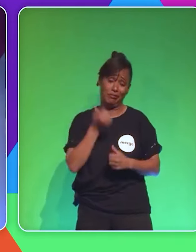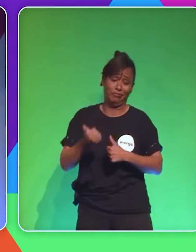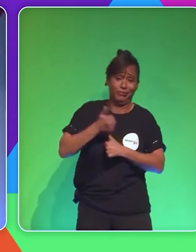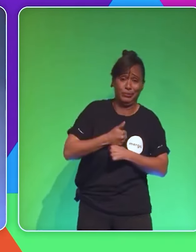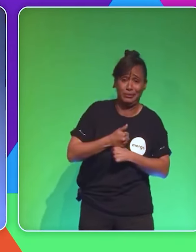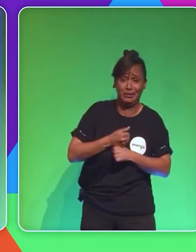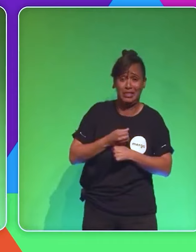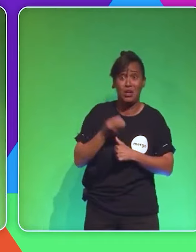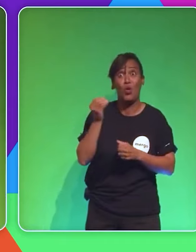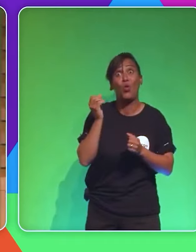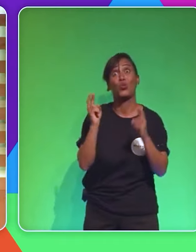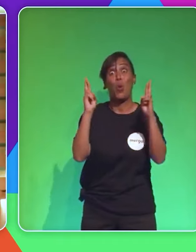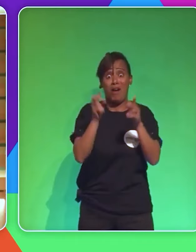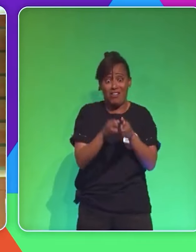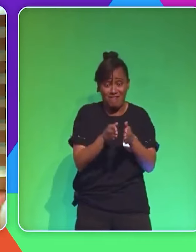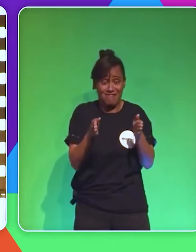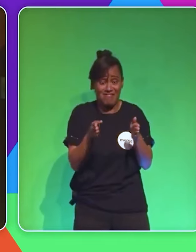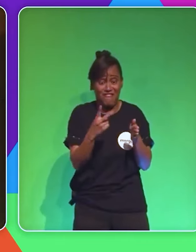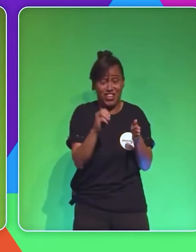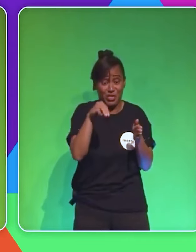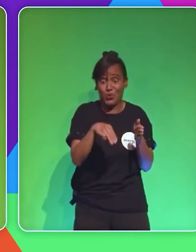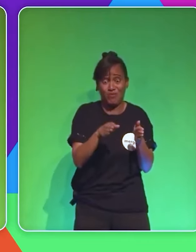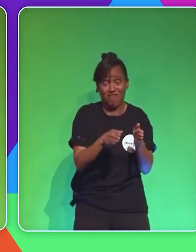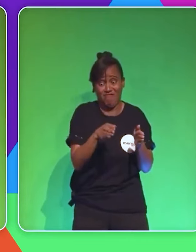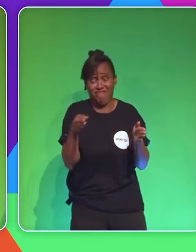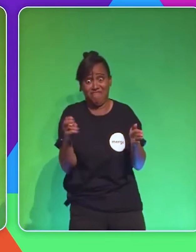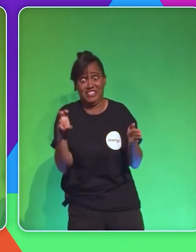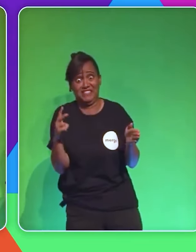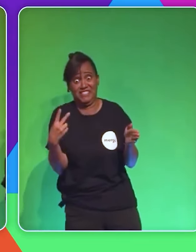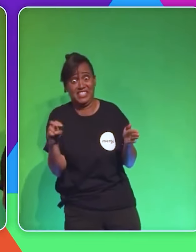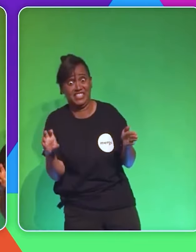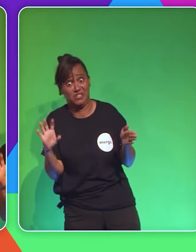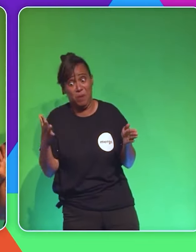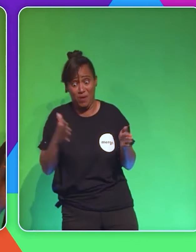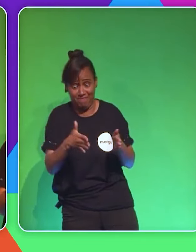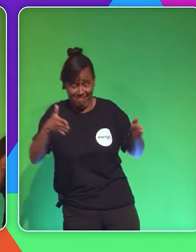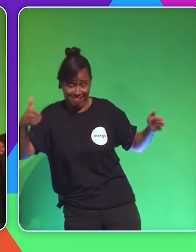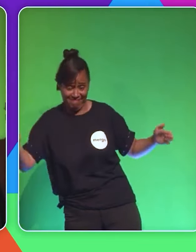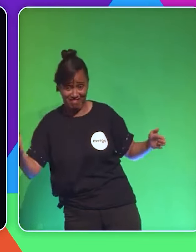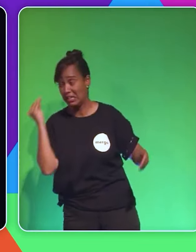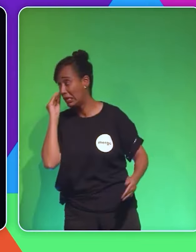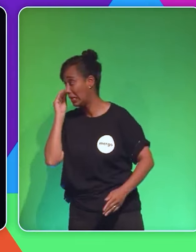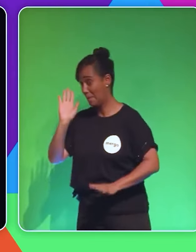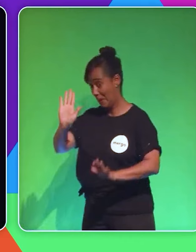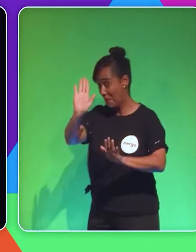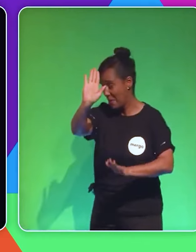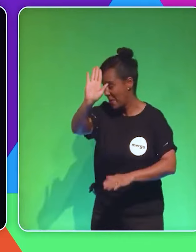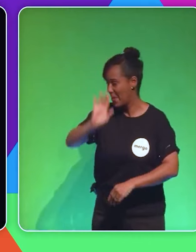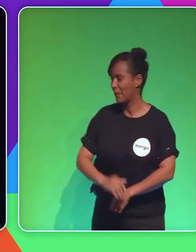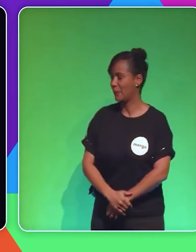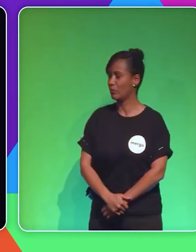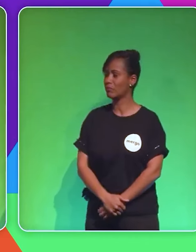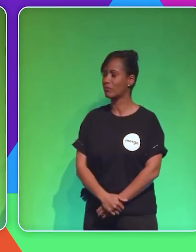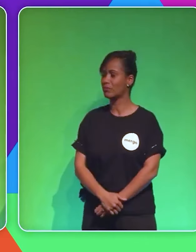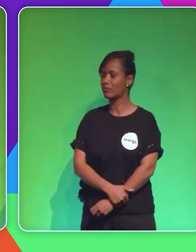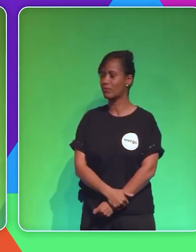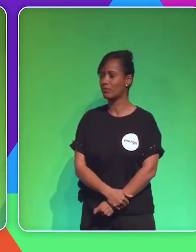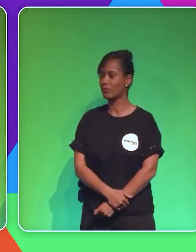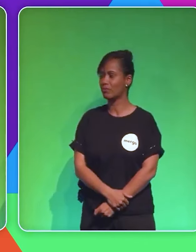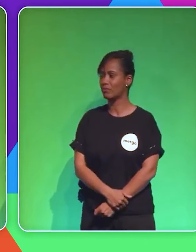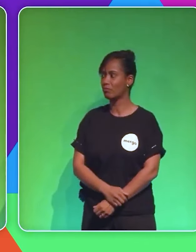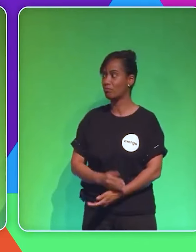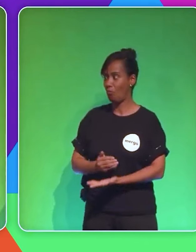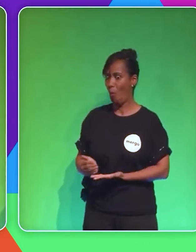tempo aqui também vamos fazer o a Dink dama posso